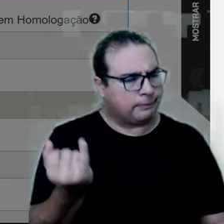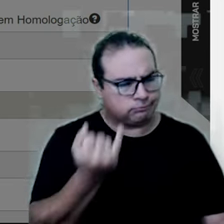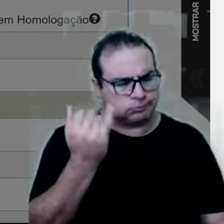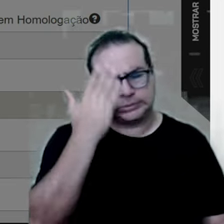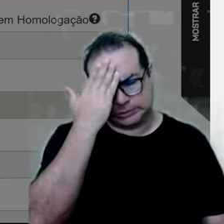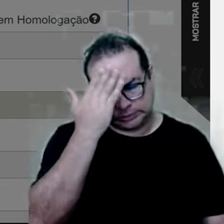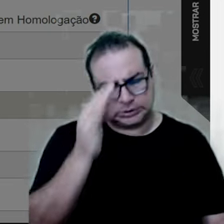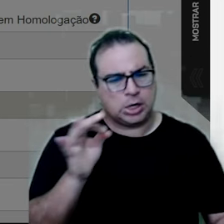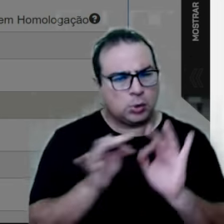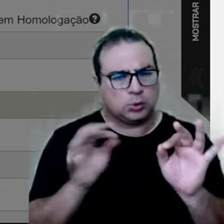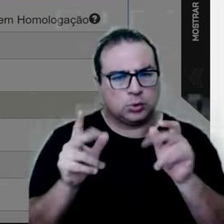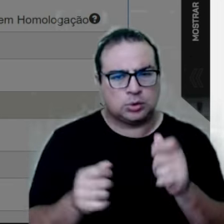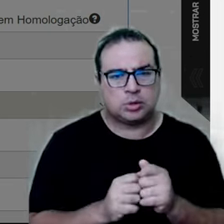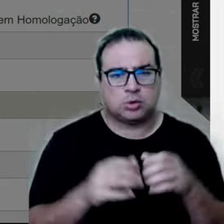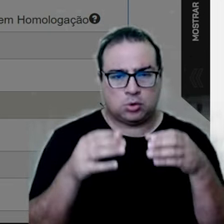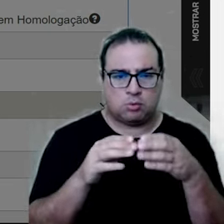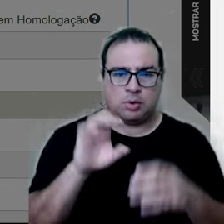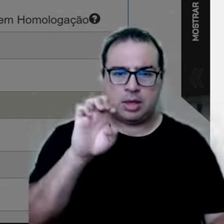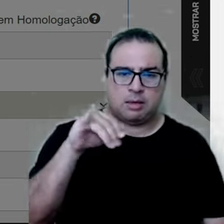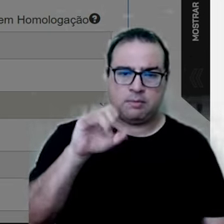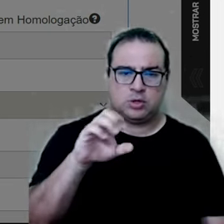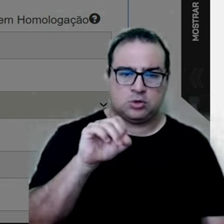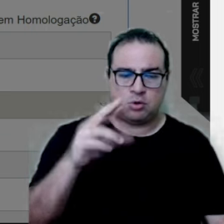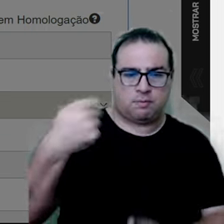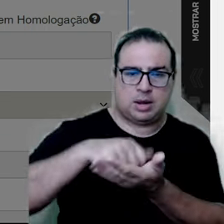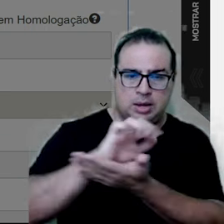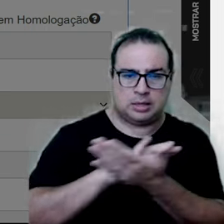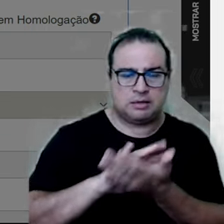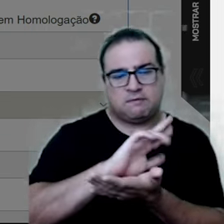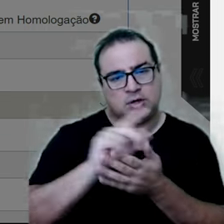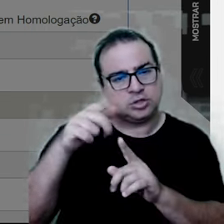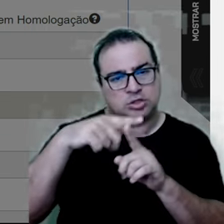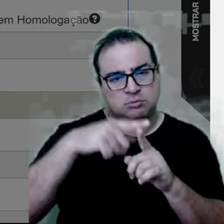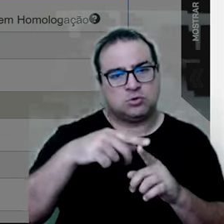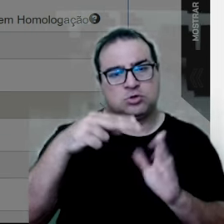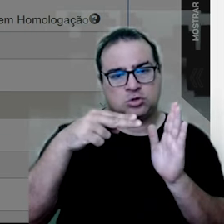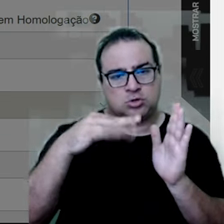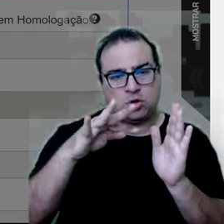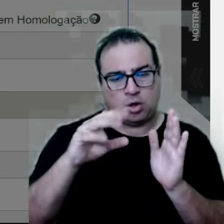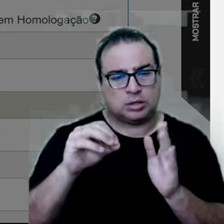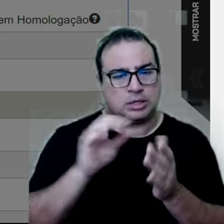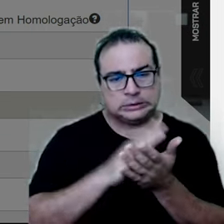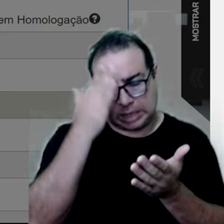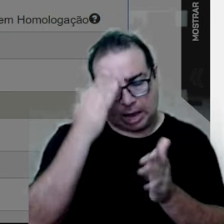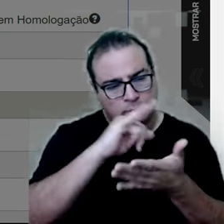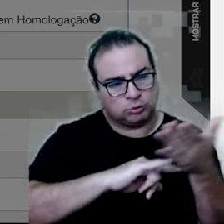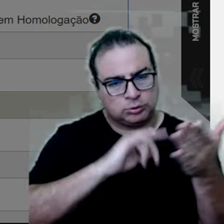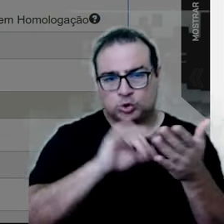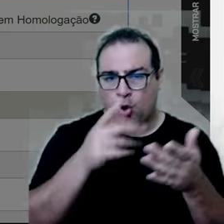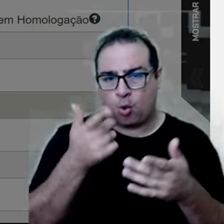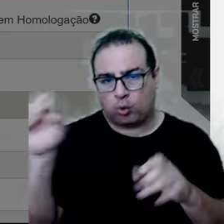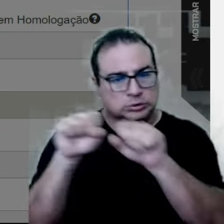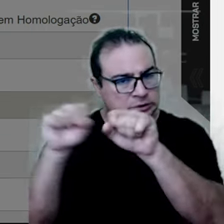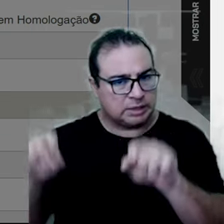embora já temha esse controle e tudo esse emissor ele é gratuito ele emite determinados tipos de nota Às vezes você tem algum documento mais específico que só